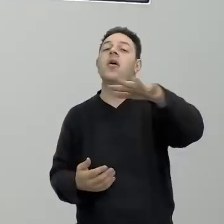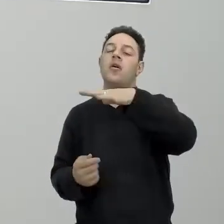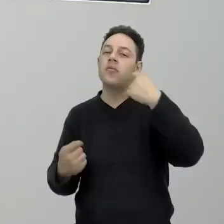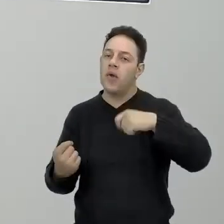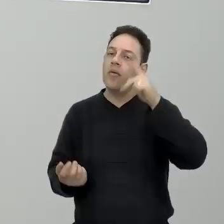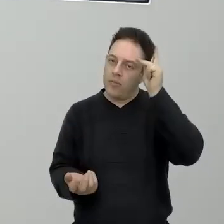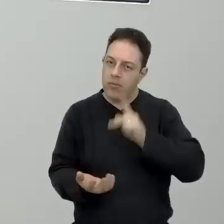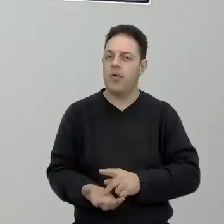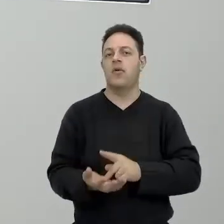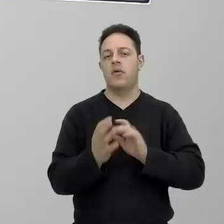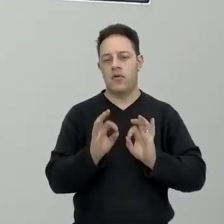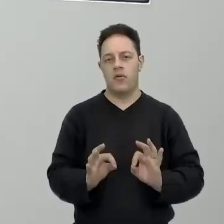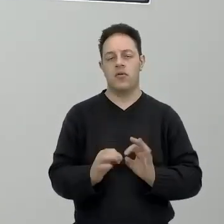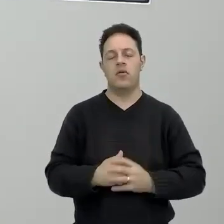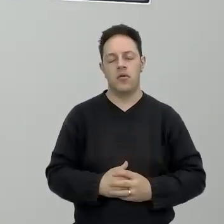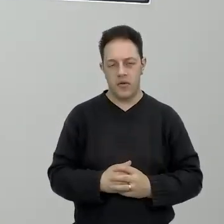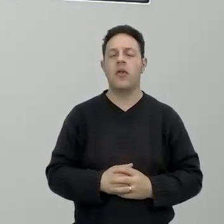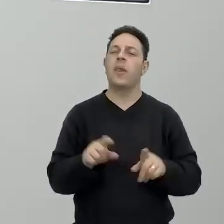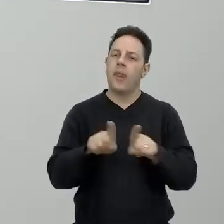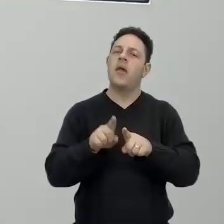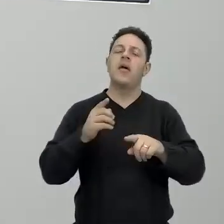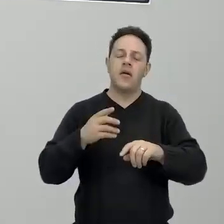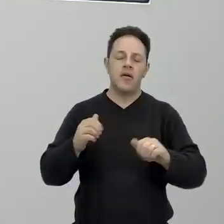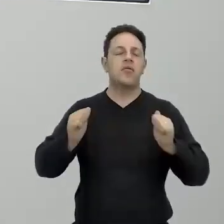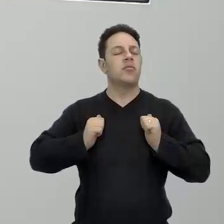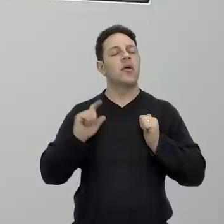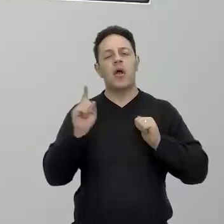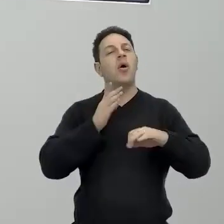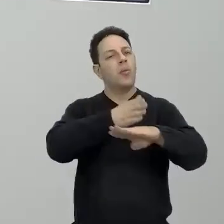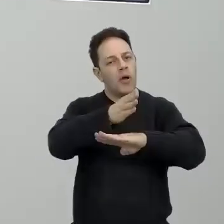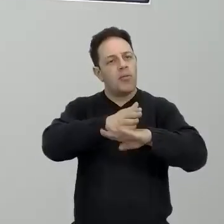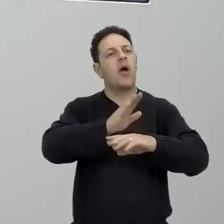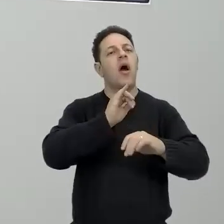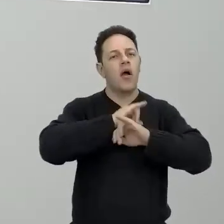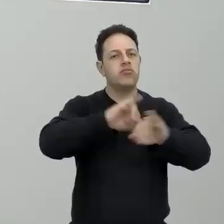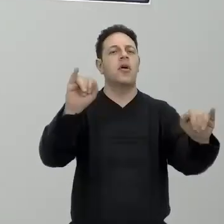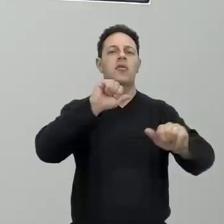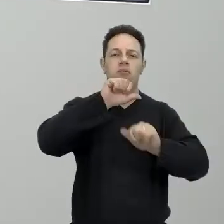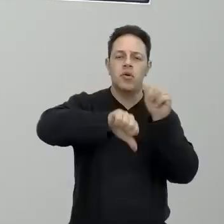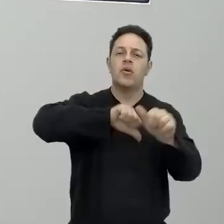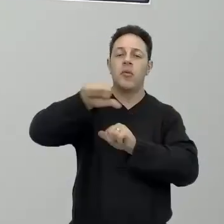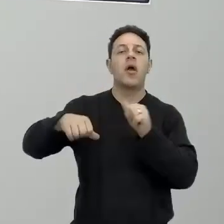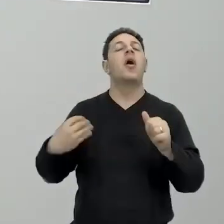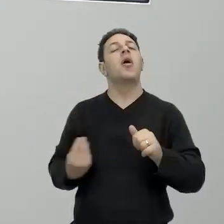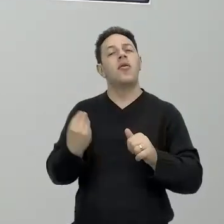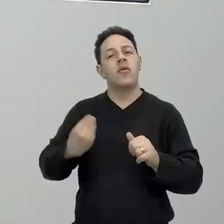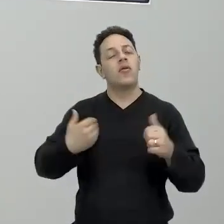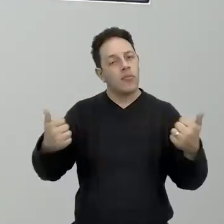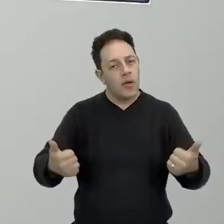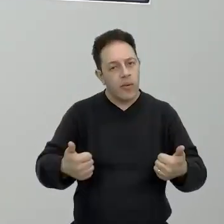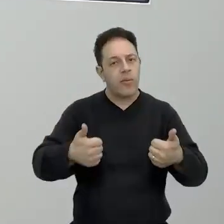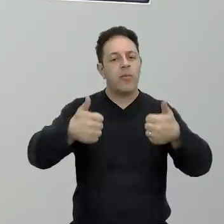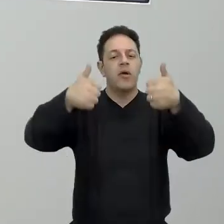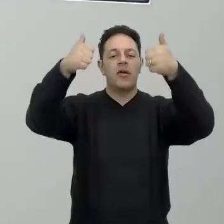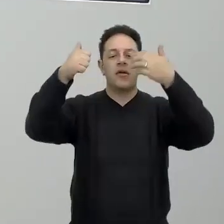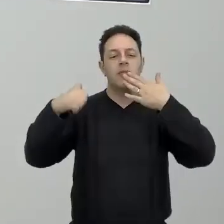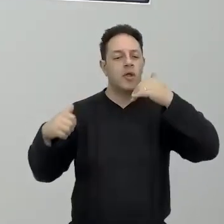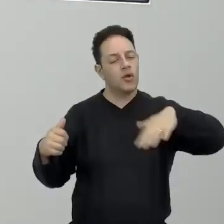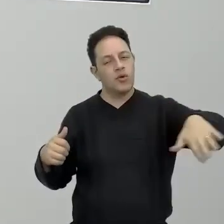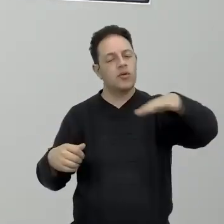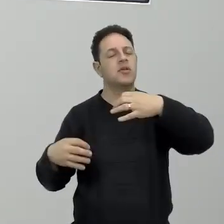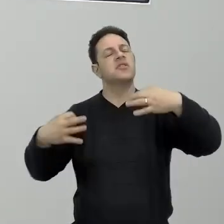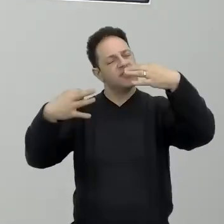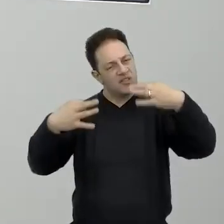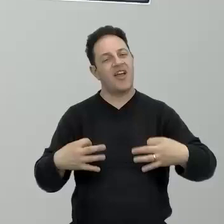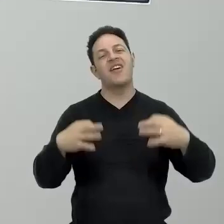que a gente possa também participar realmente da mudança que é necessária para que a gente viva uma vida realmente digna, né?